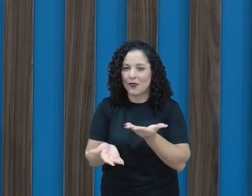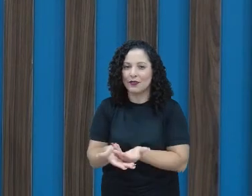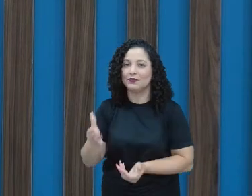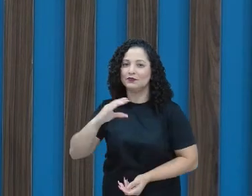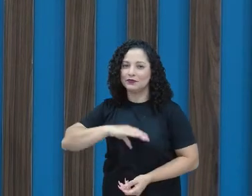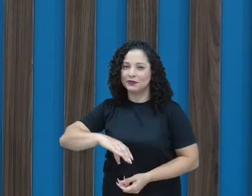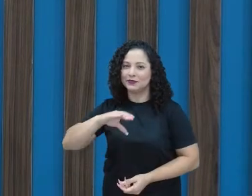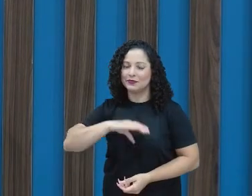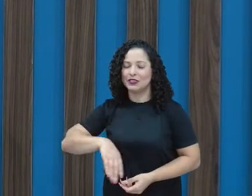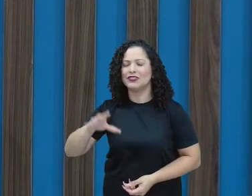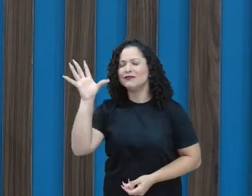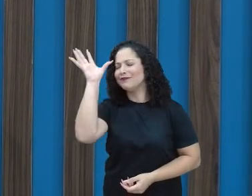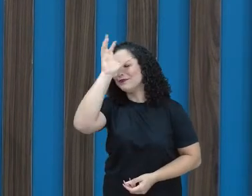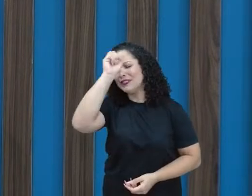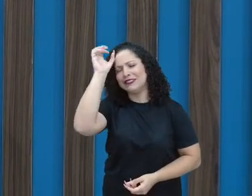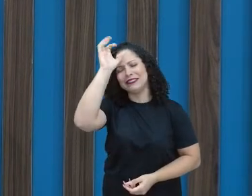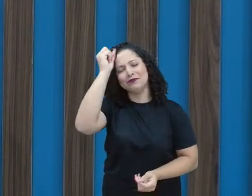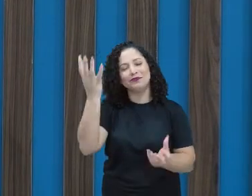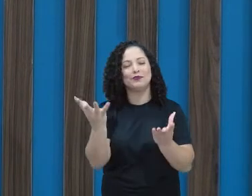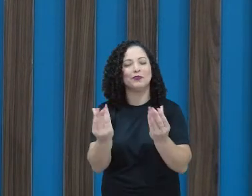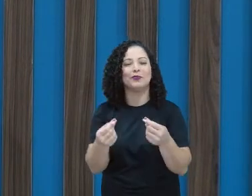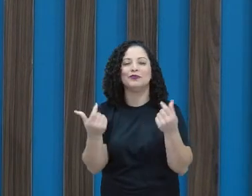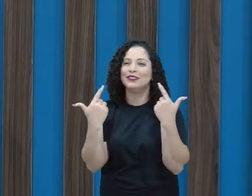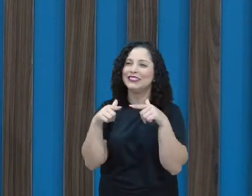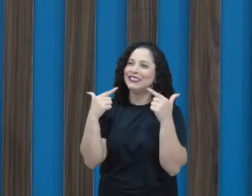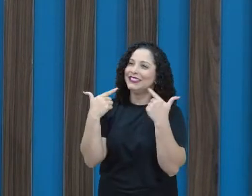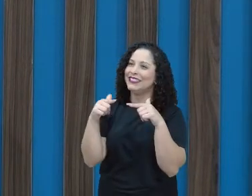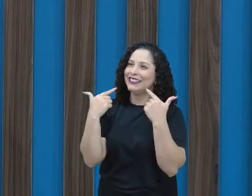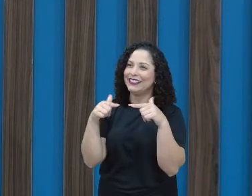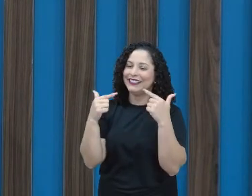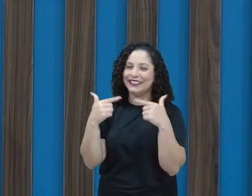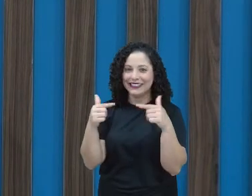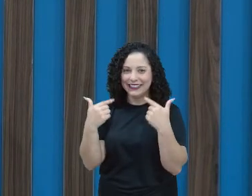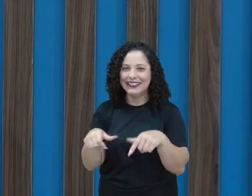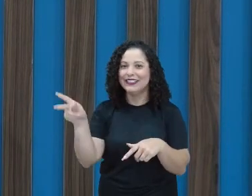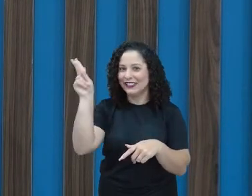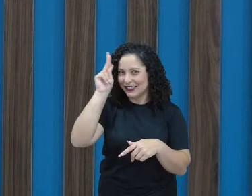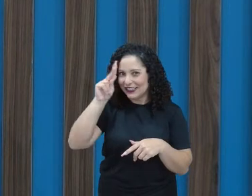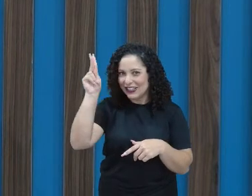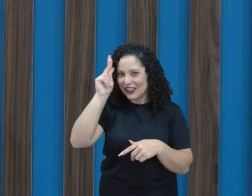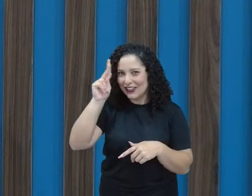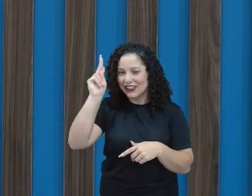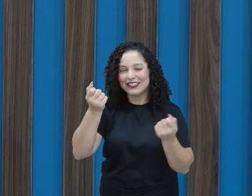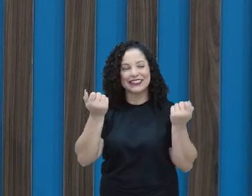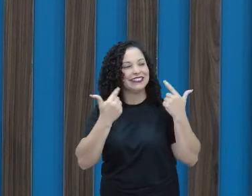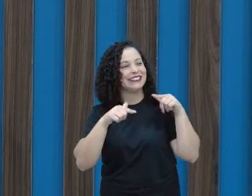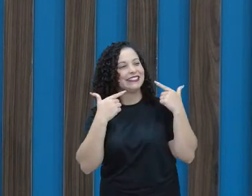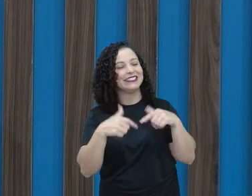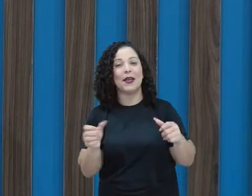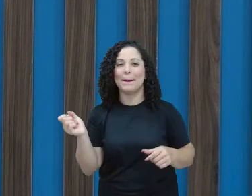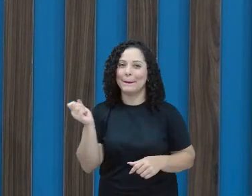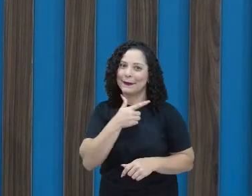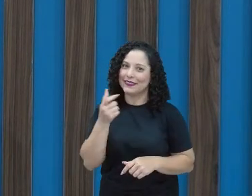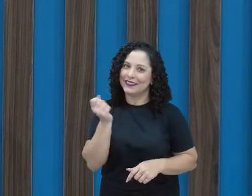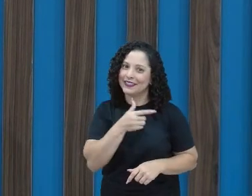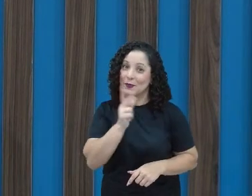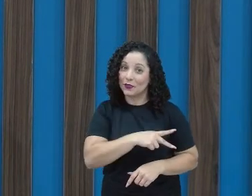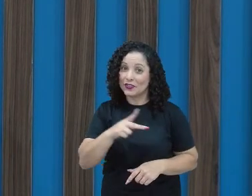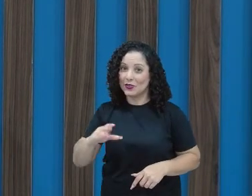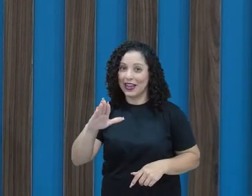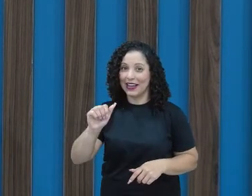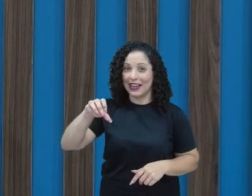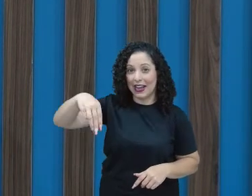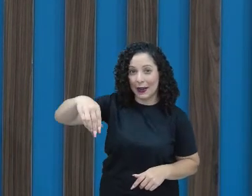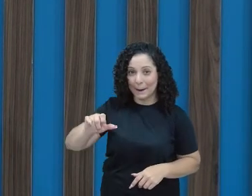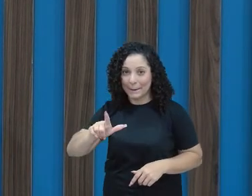Aprendi muito. Ri com as anedotas da professora Camille, não é verdade? Maravilhosa. Coagida ou não, vocês